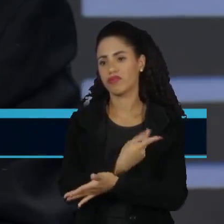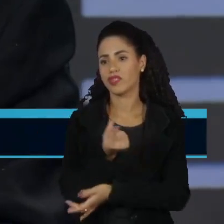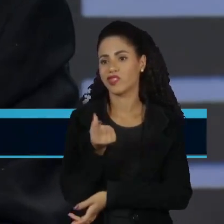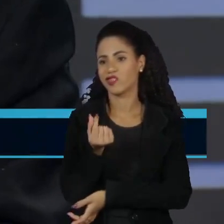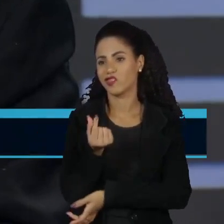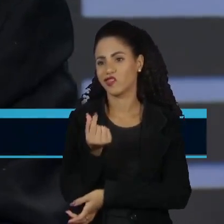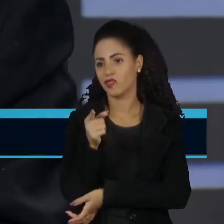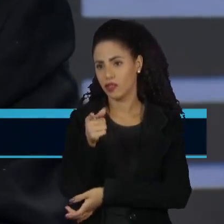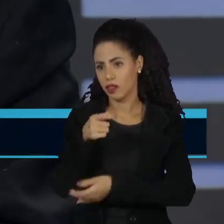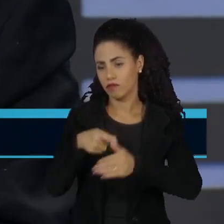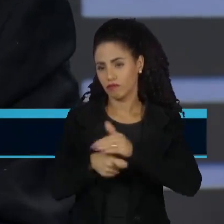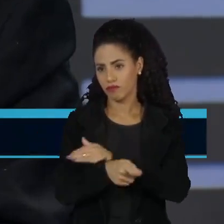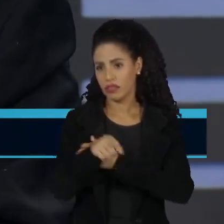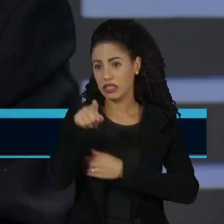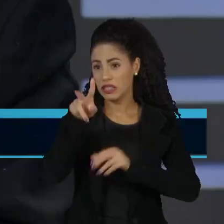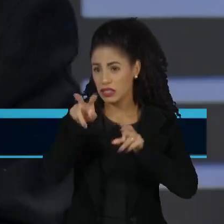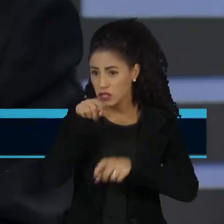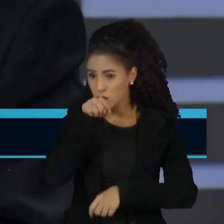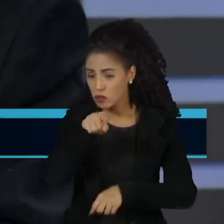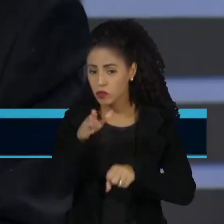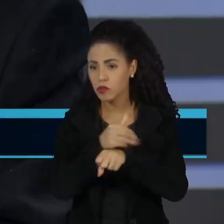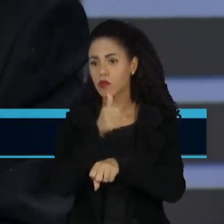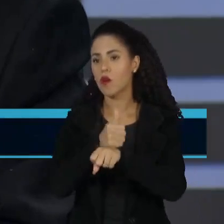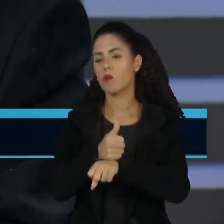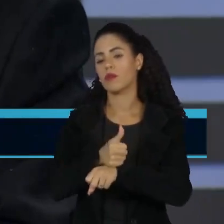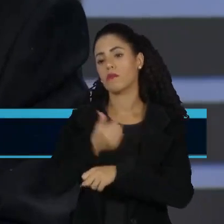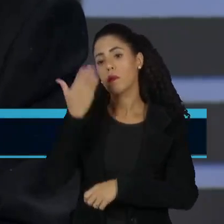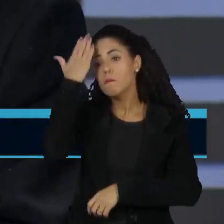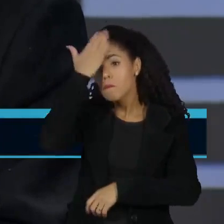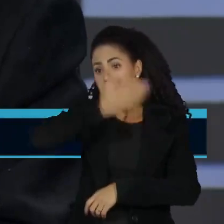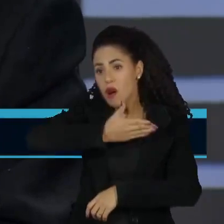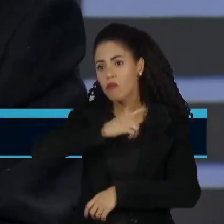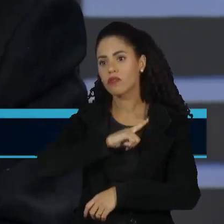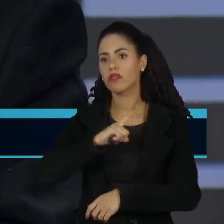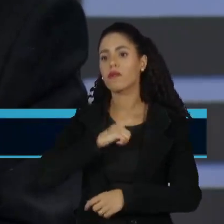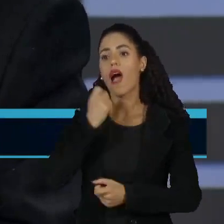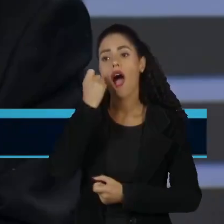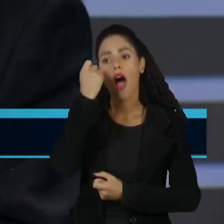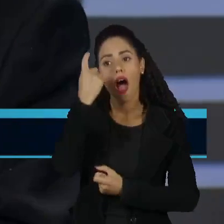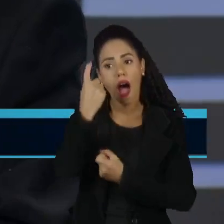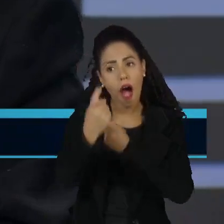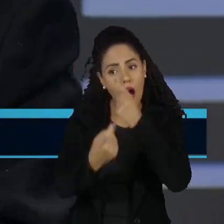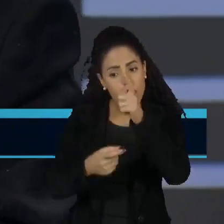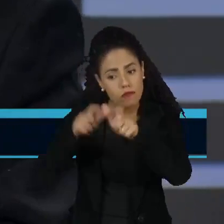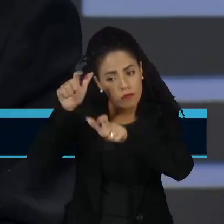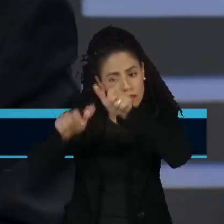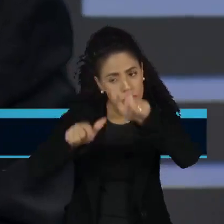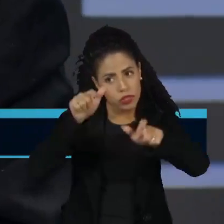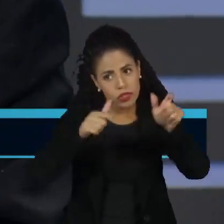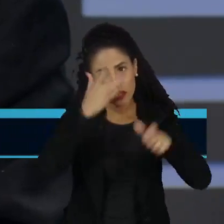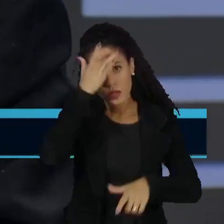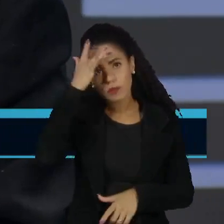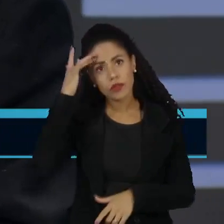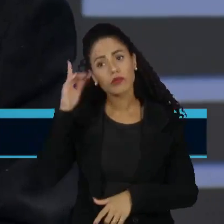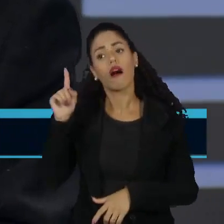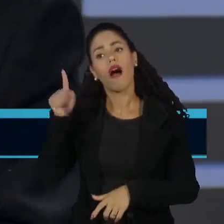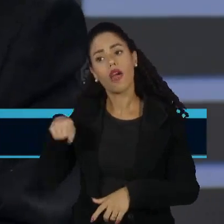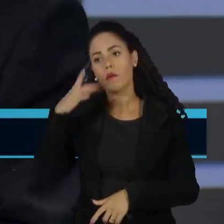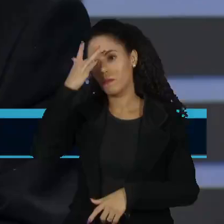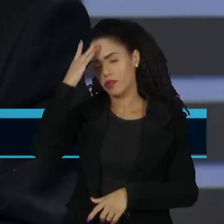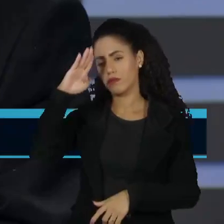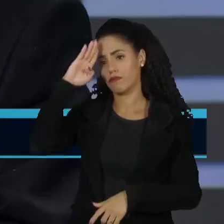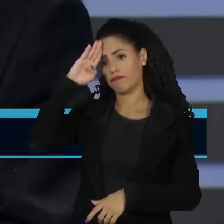nessa história, é a prova de que, infelizmente, alguns elementos, ele no caso da reserva, mas é um elemento militar,